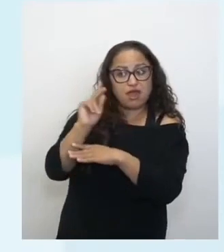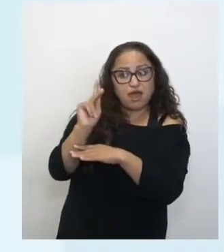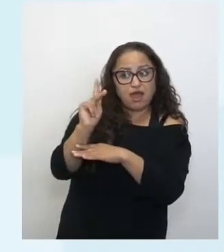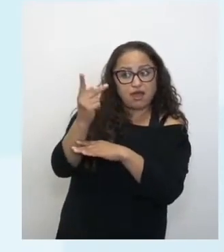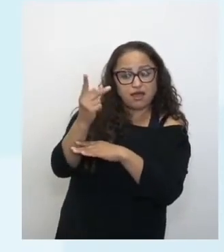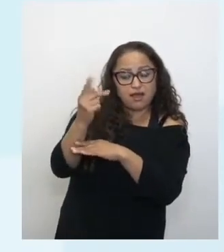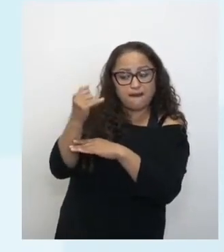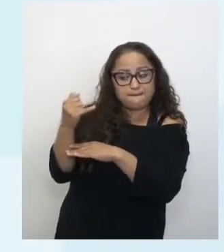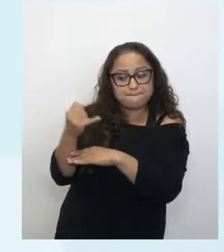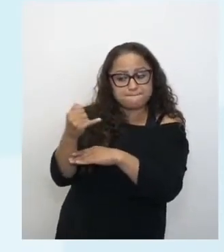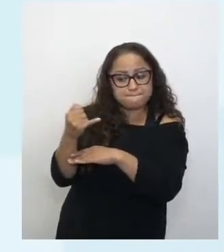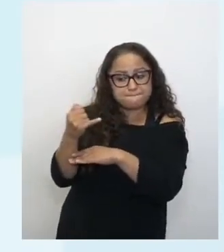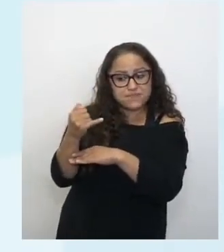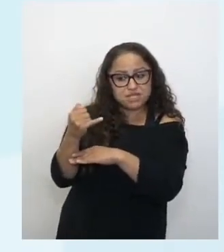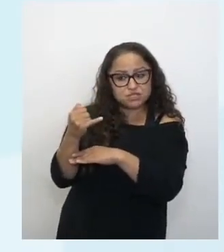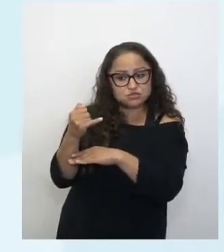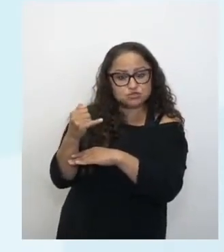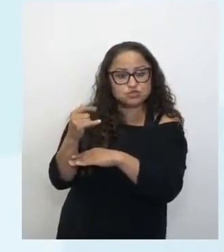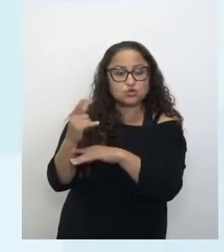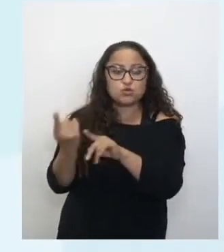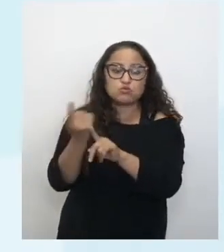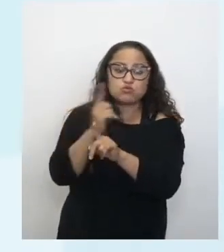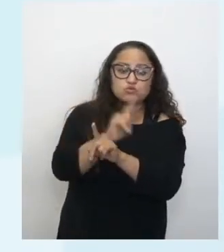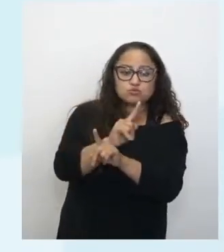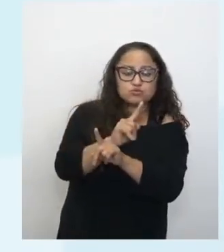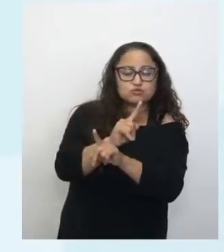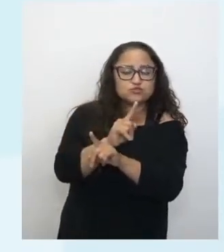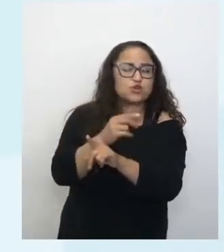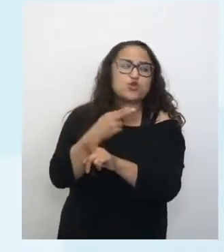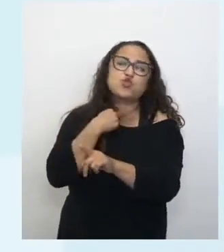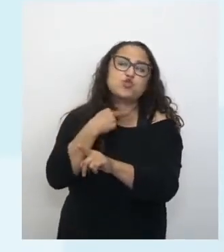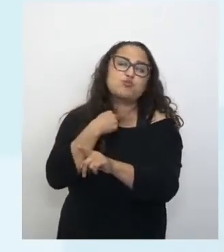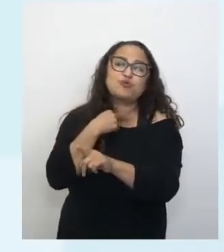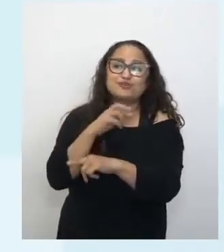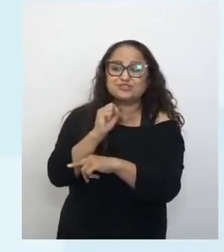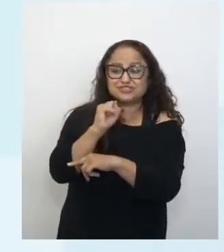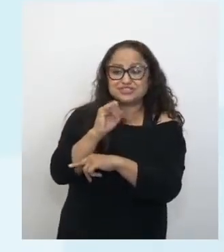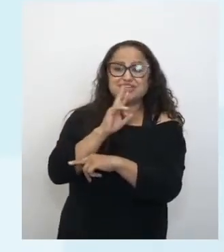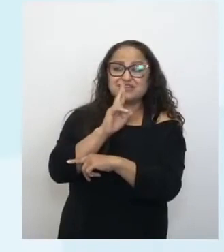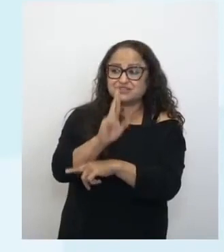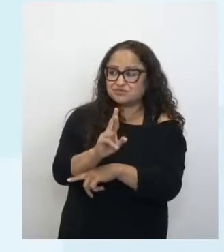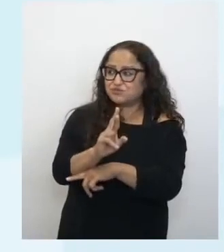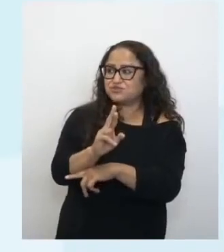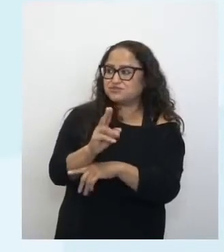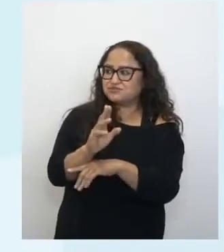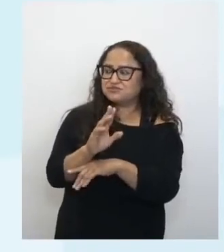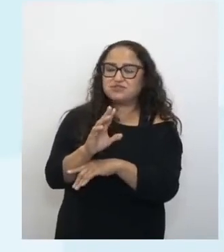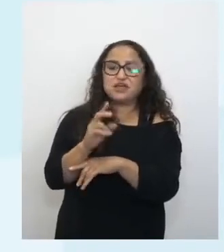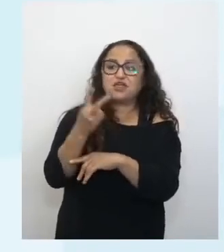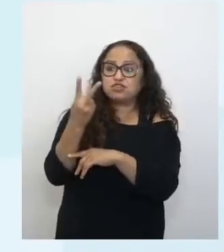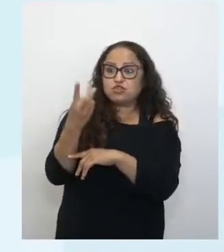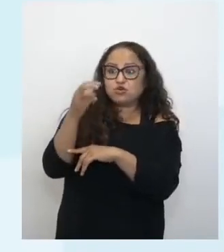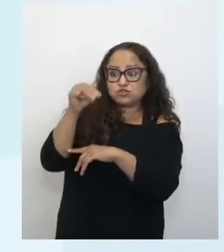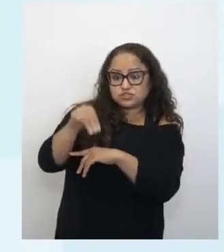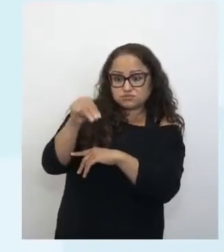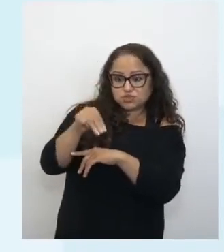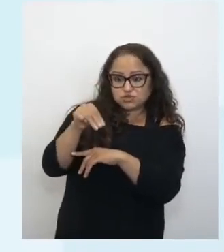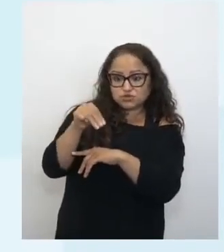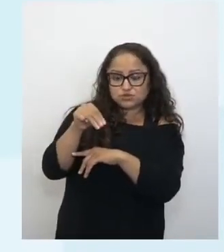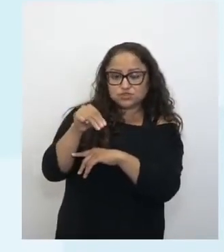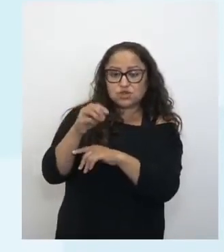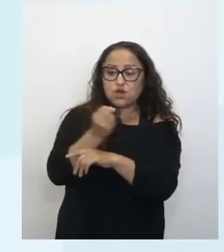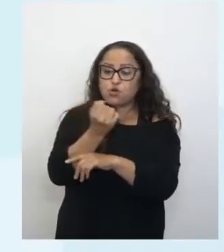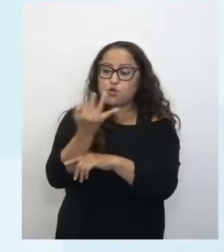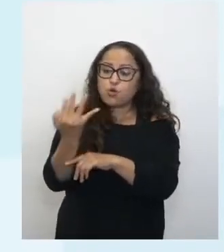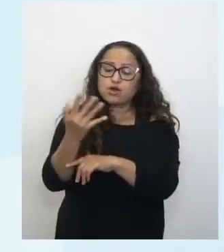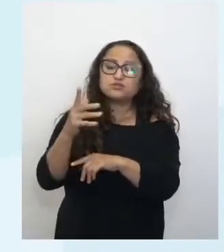h - o corte que tá ali do lado que eu não posso falar medida que você não joga bom então eles vão ter aí dois minutos para colocar